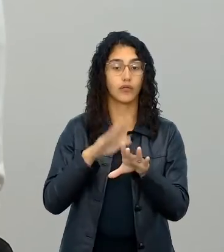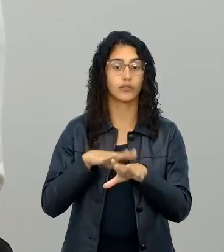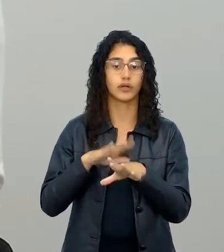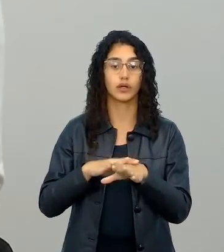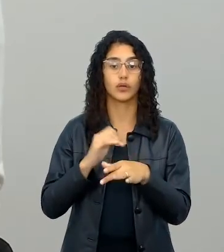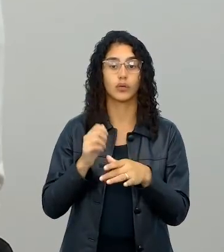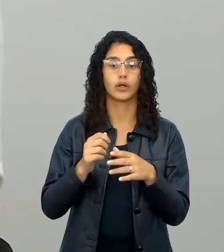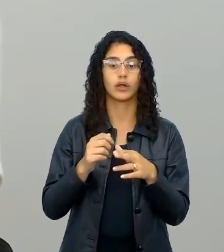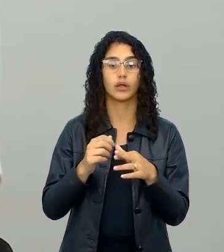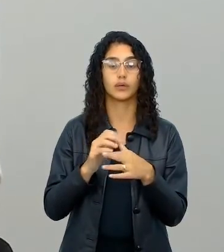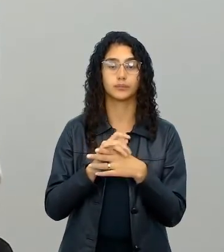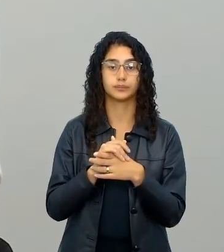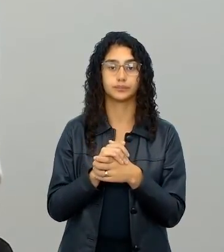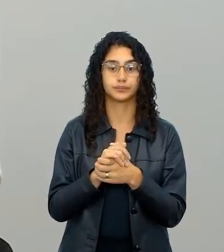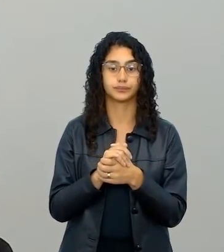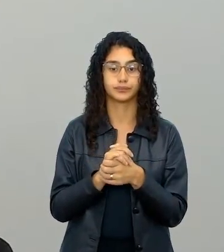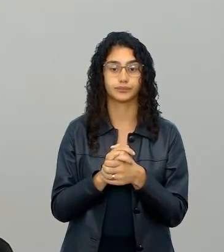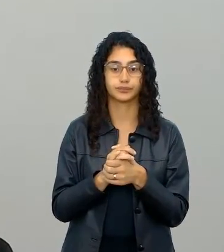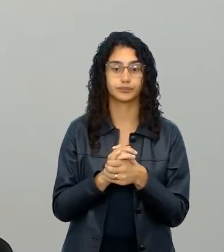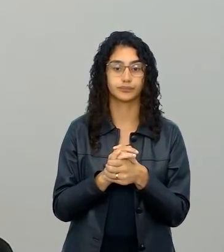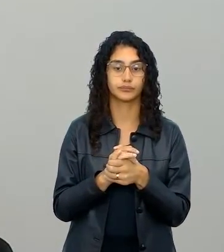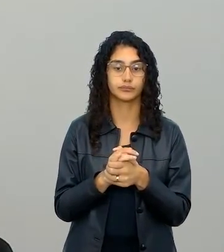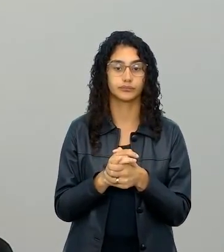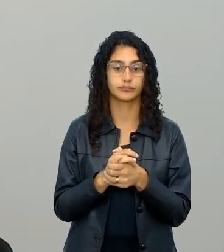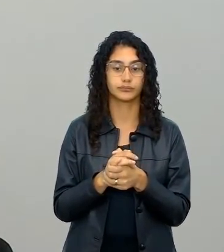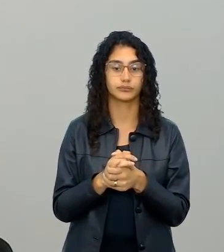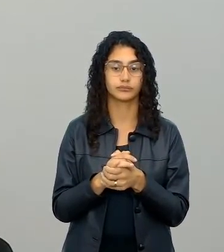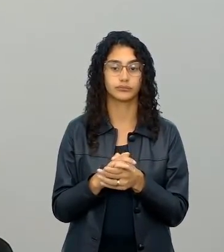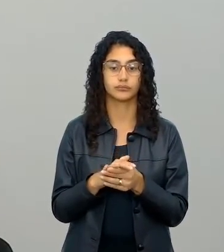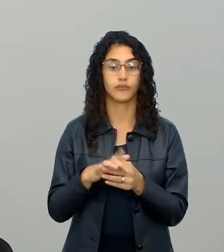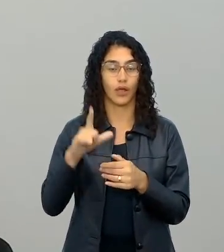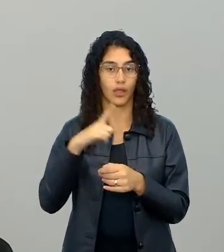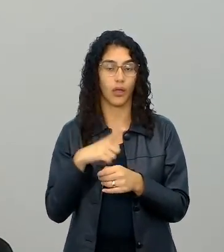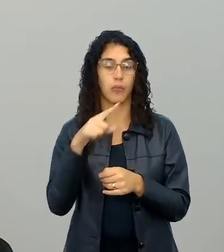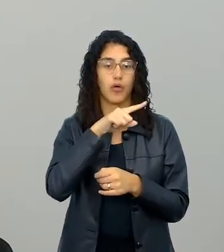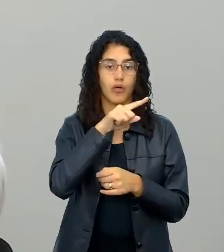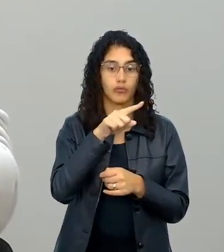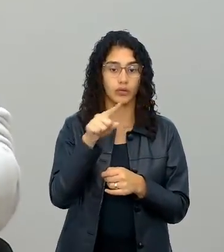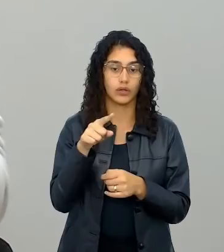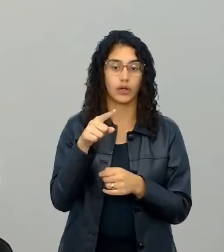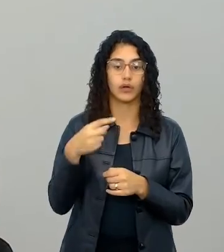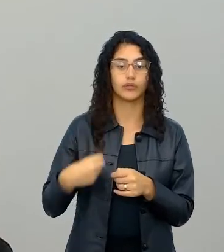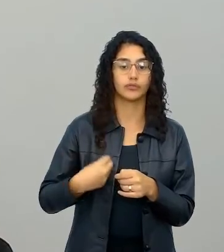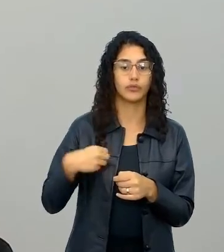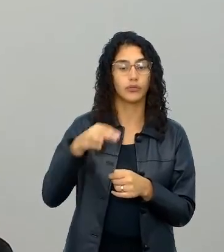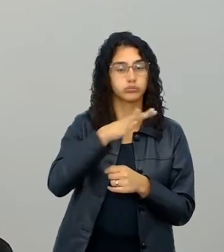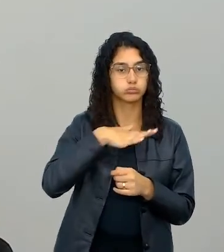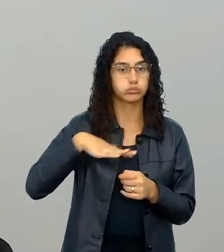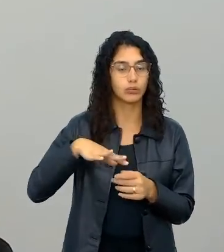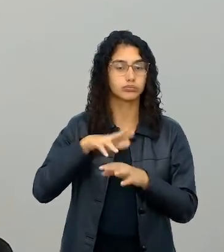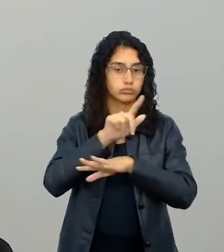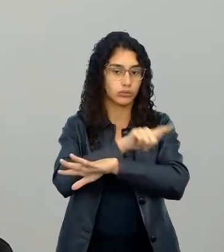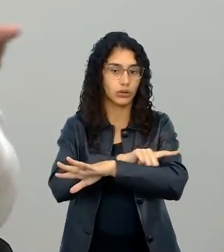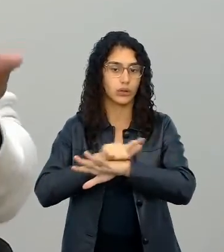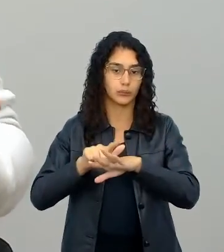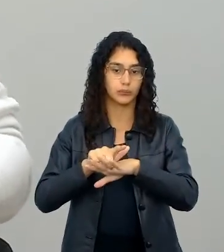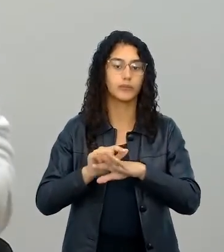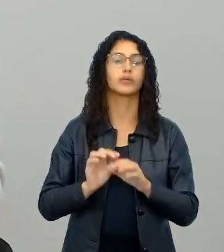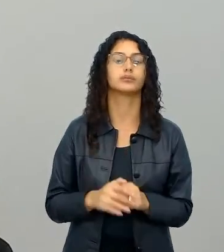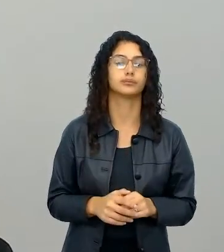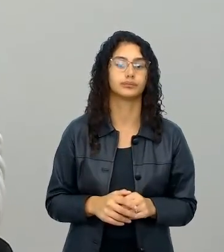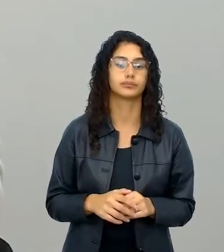com que essa rede, que tenha essa rede, para que você viva num ambiente limpo, né?